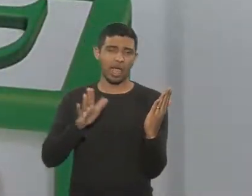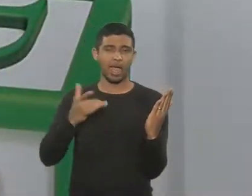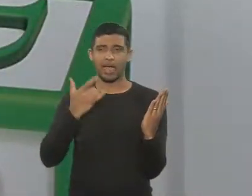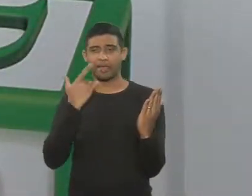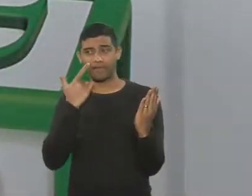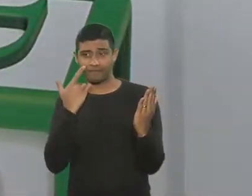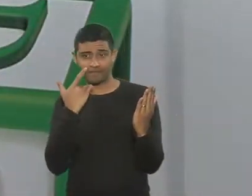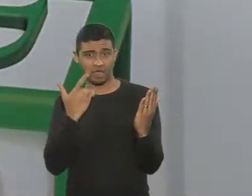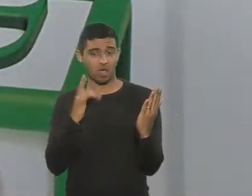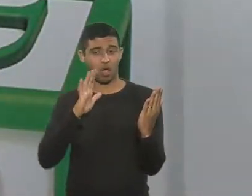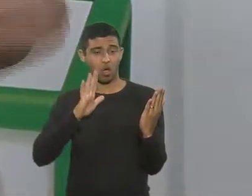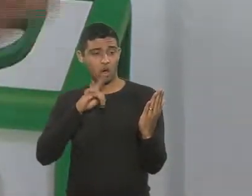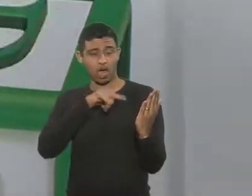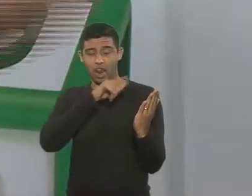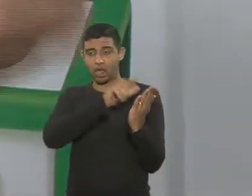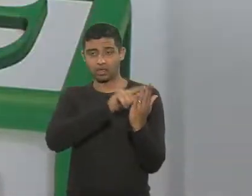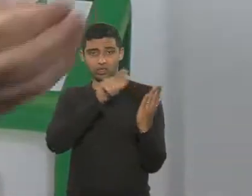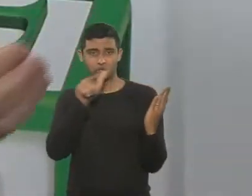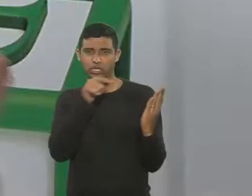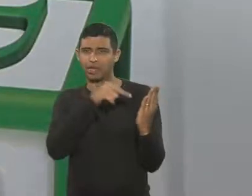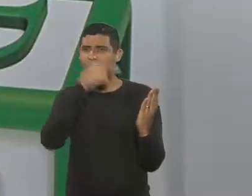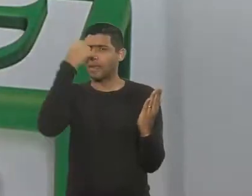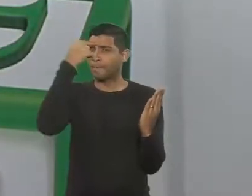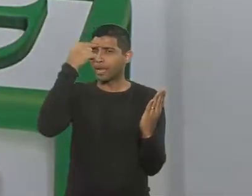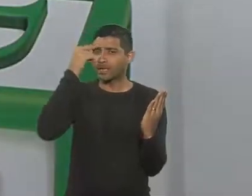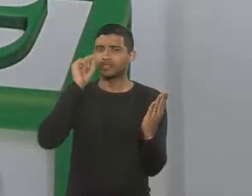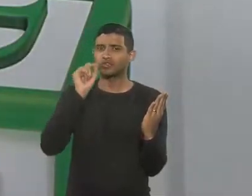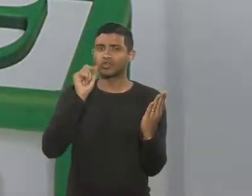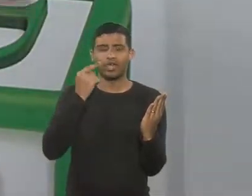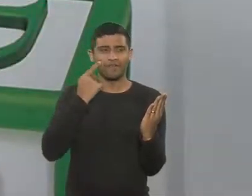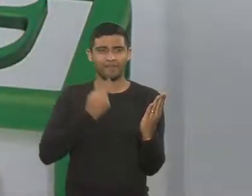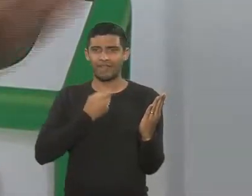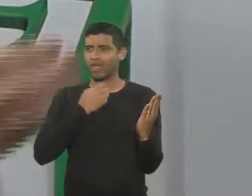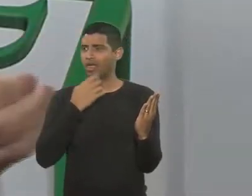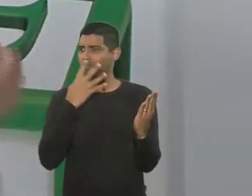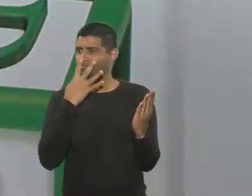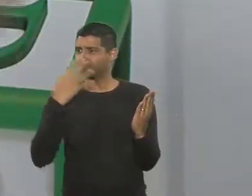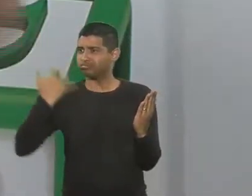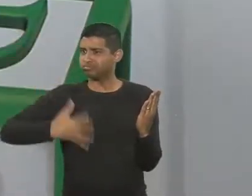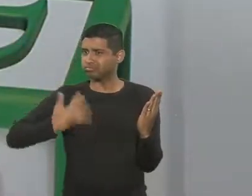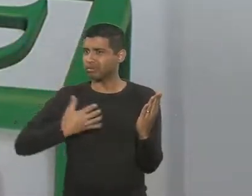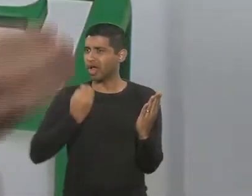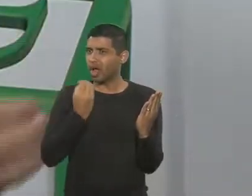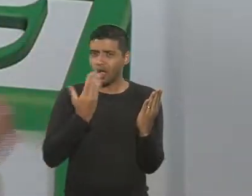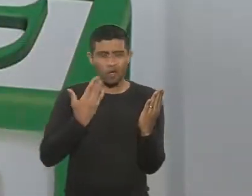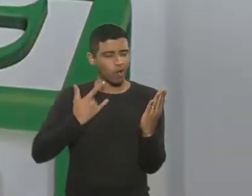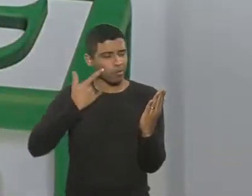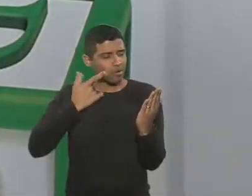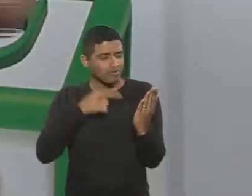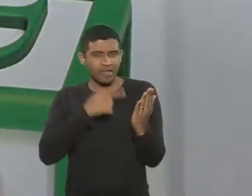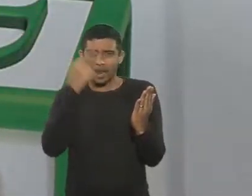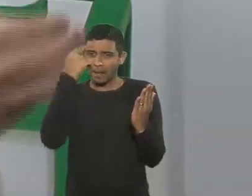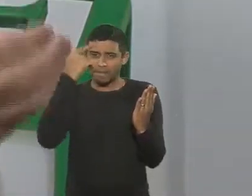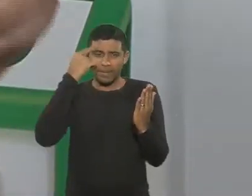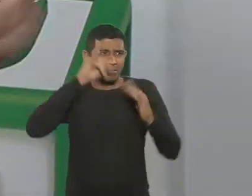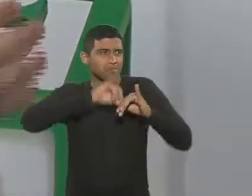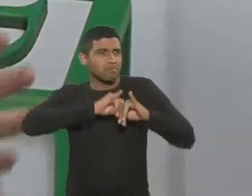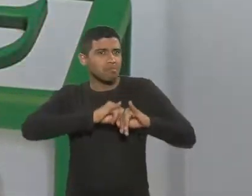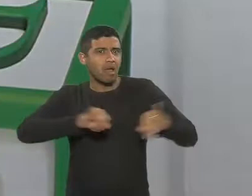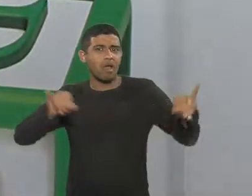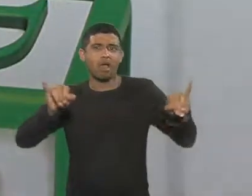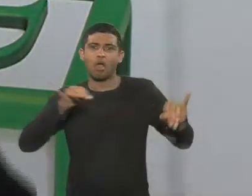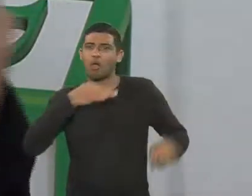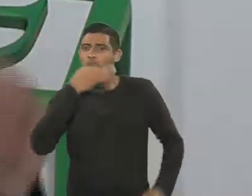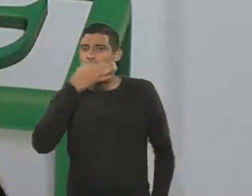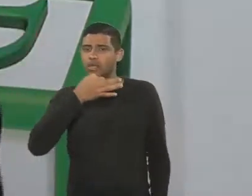o que, por exemplo, esse jornal pensa. Olha que absurdo o que esse jornal pensa, dando como notícia uma